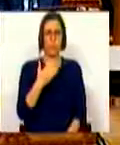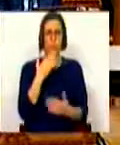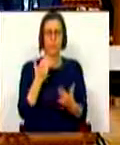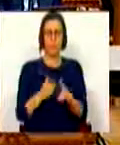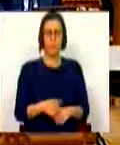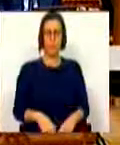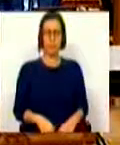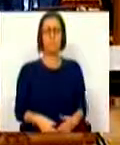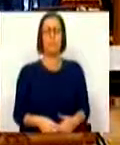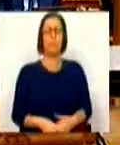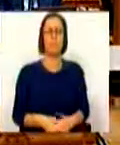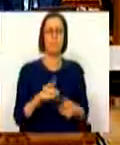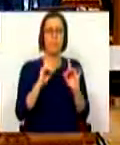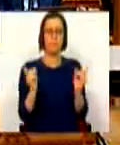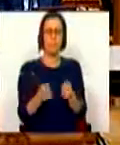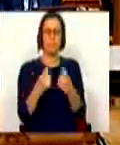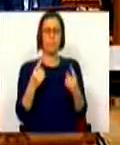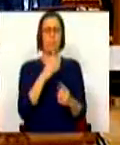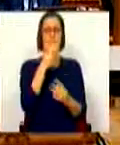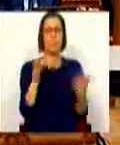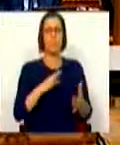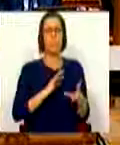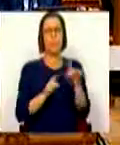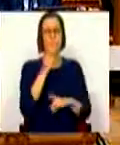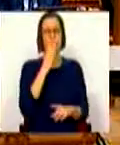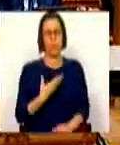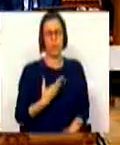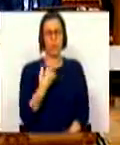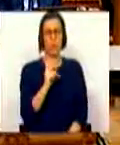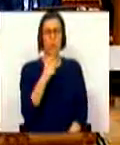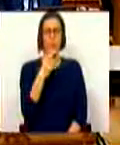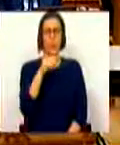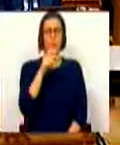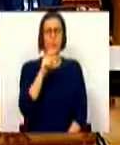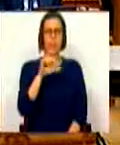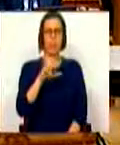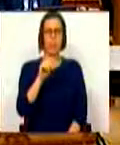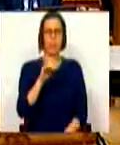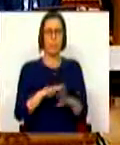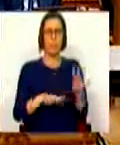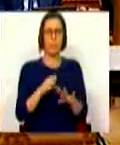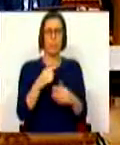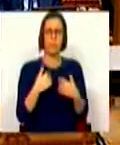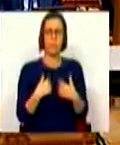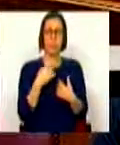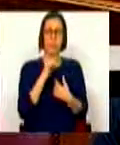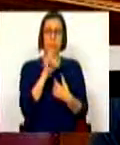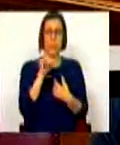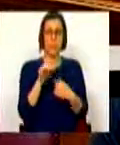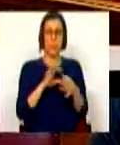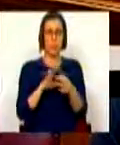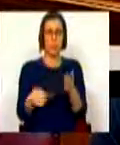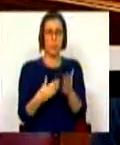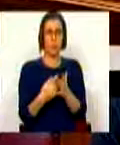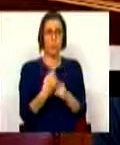Muito obrigada. Muito brevemente, é só dizer que o Sr. Deputado Duarte Marques fez-me, efetivamente, fez-me questões sobre as